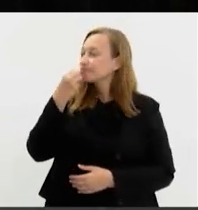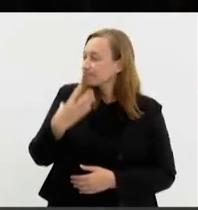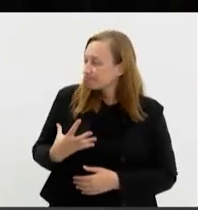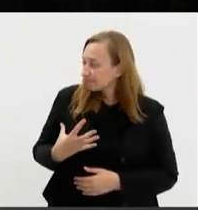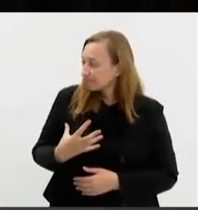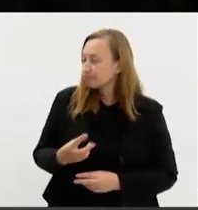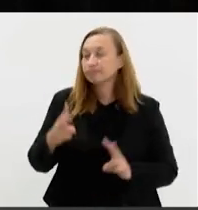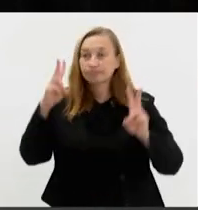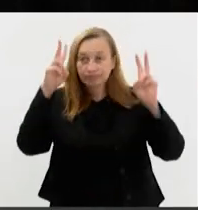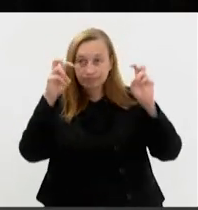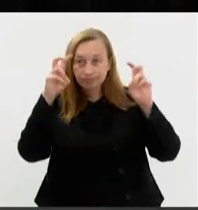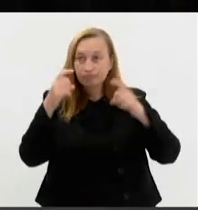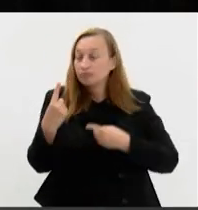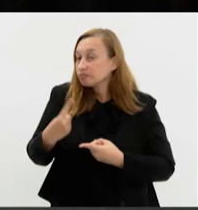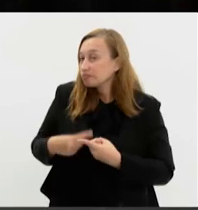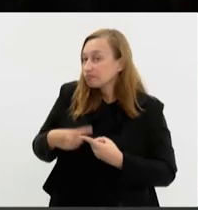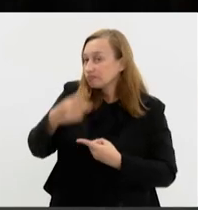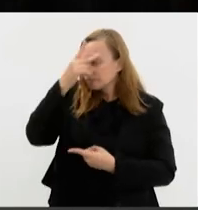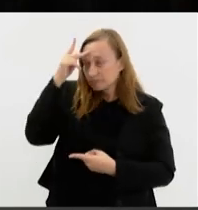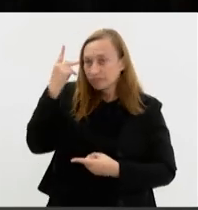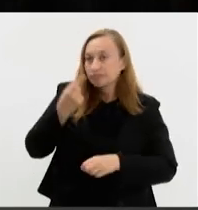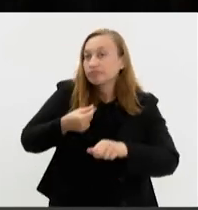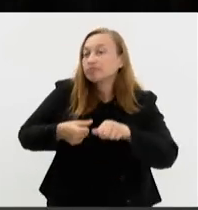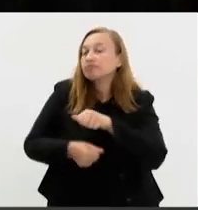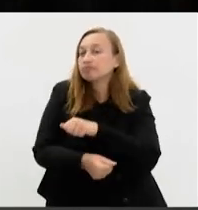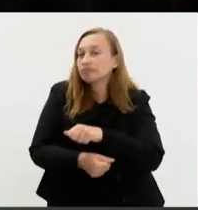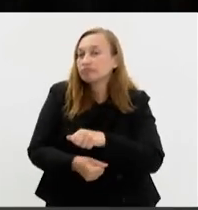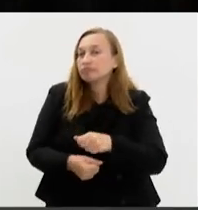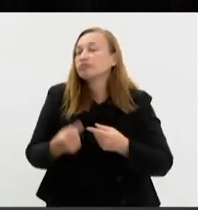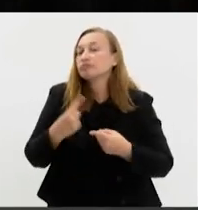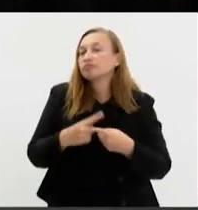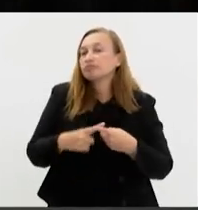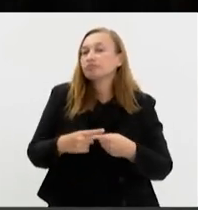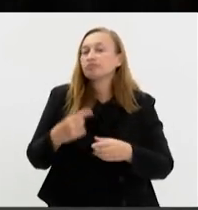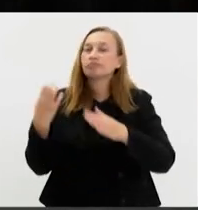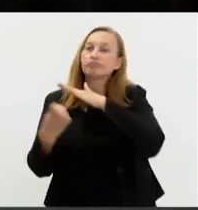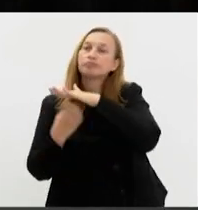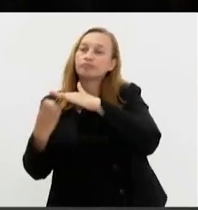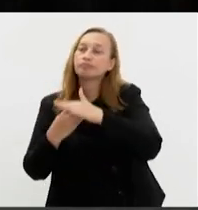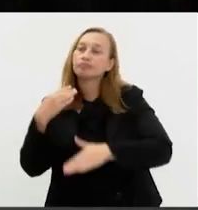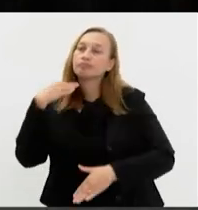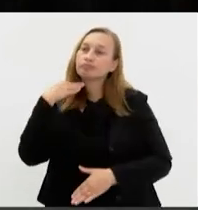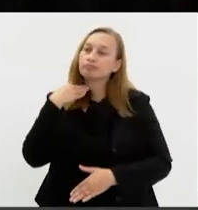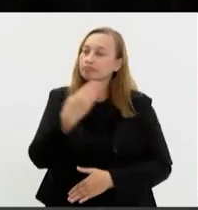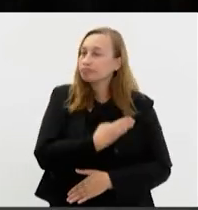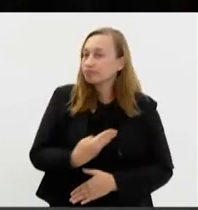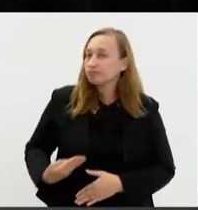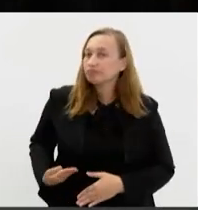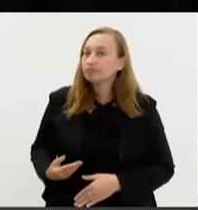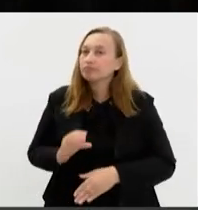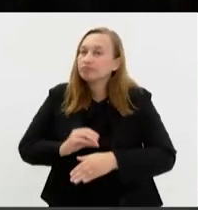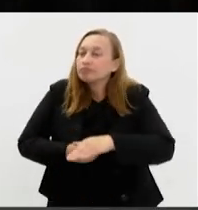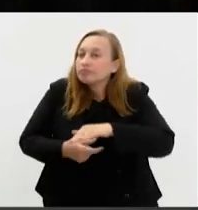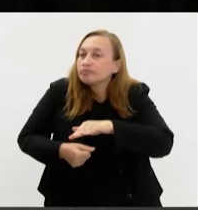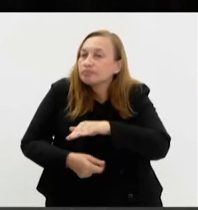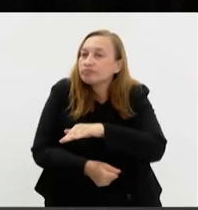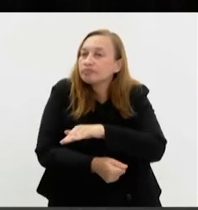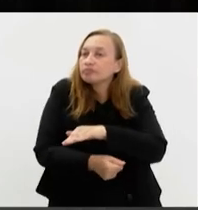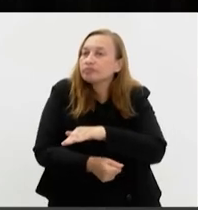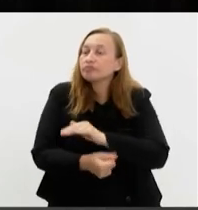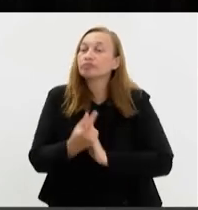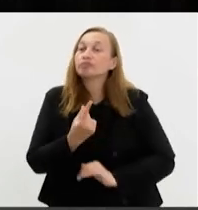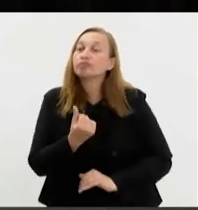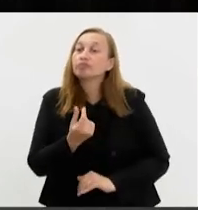Ah por que que as pessoas estão investindo Por que que grandes empresas bancos Gover estão investindo e tanto